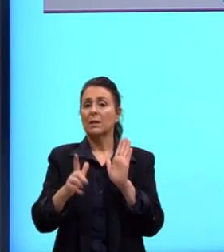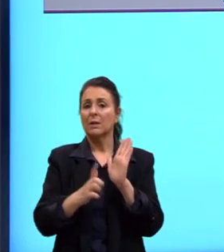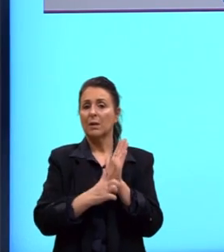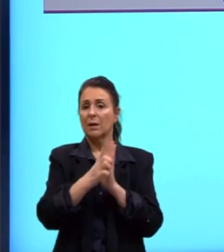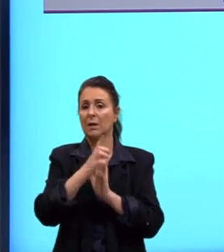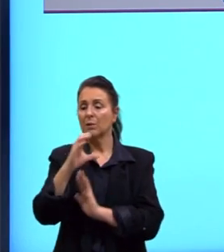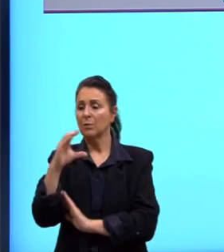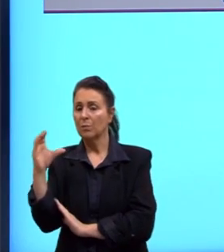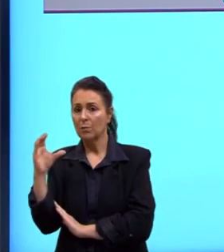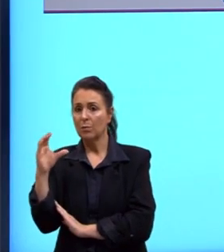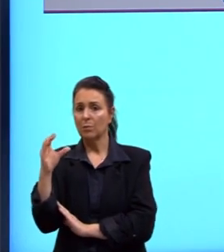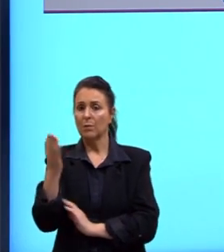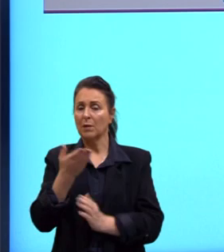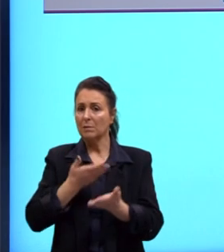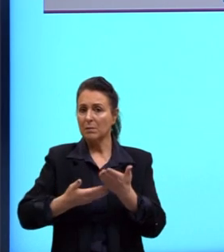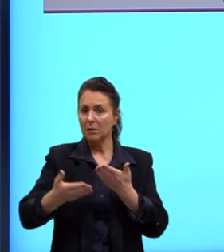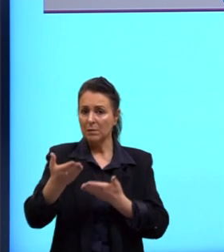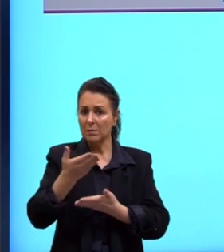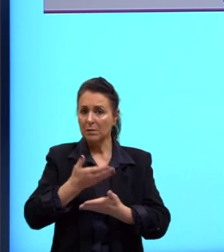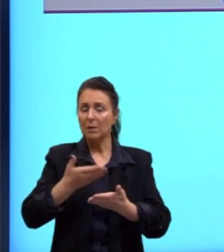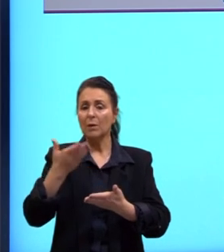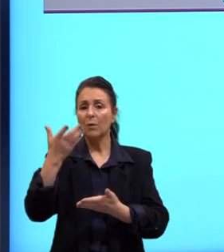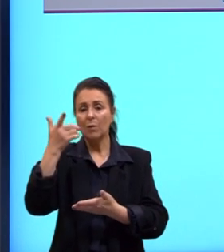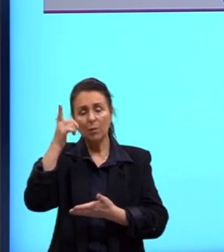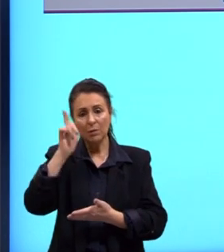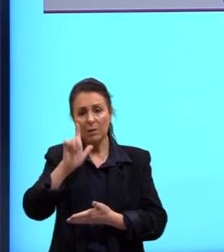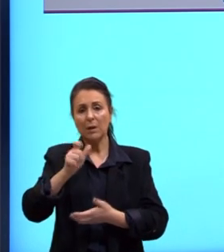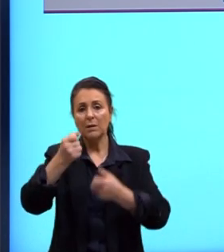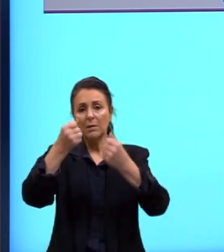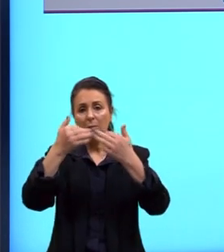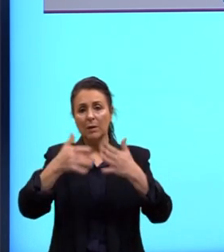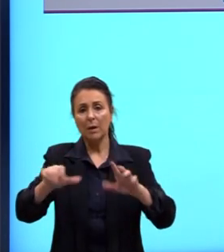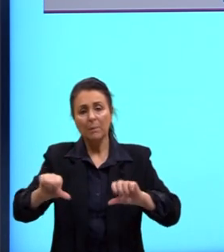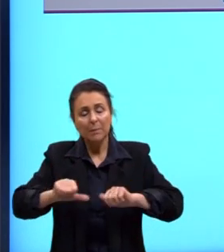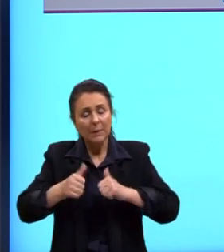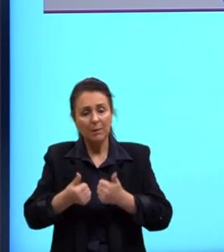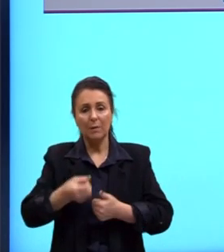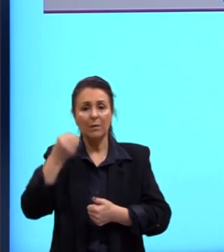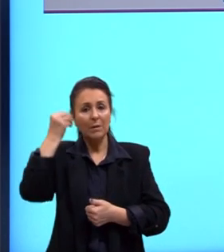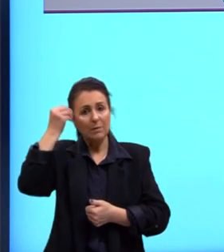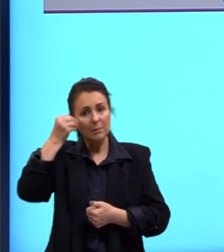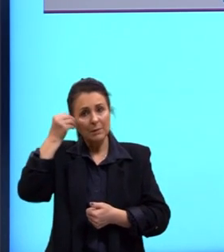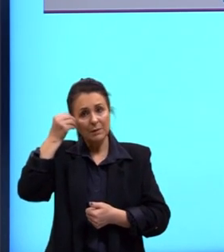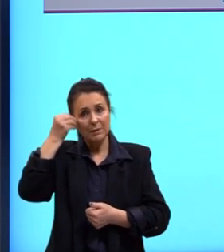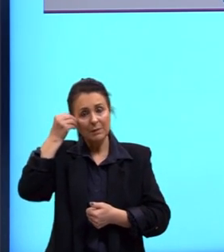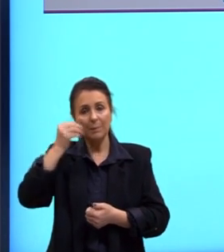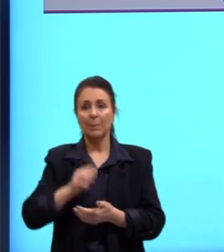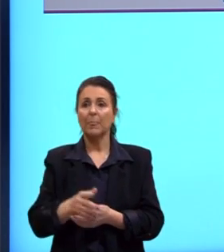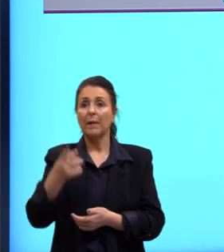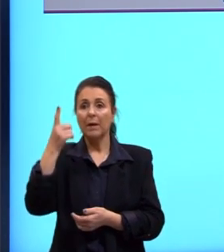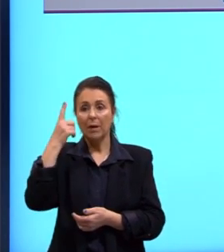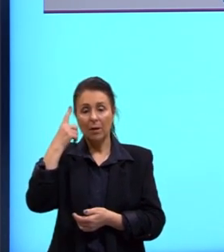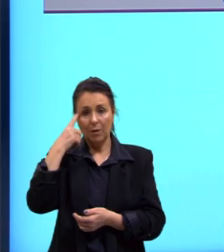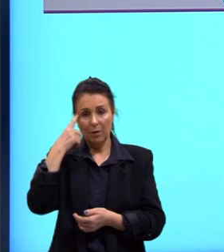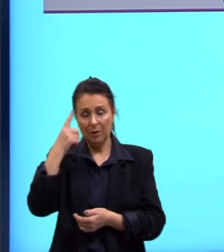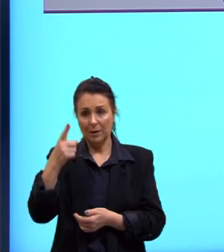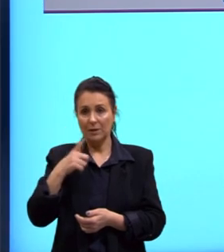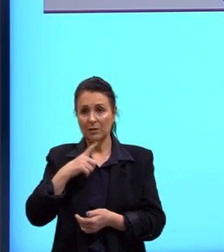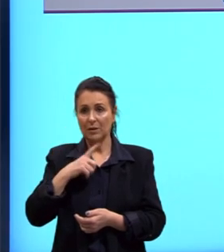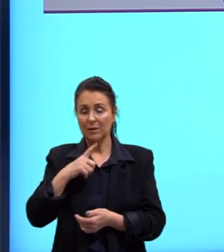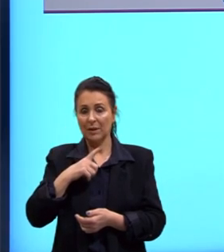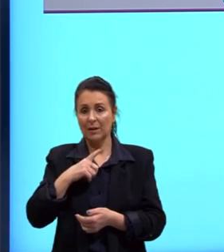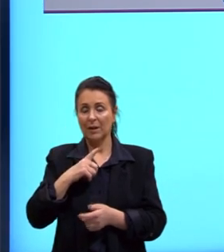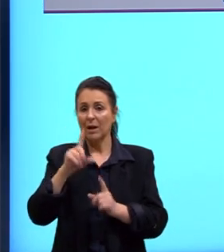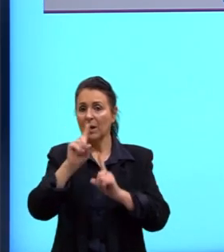interação a gente já consegue explicar um pouco melhor essa experiência é o que que tá acontecendo aqui eu vejo que a gente já tem uma indicação